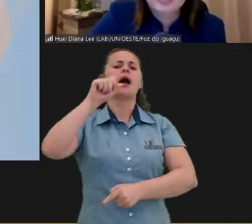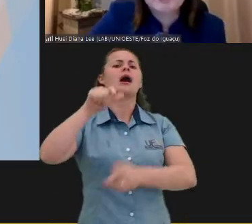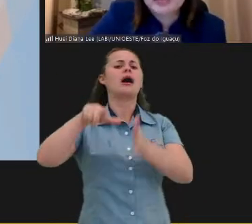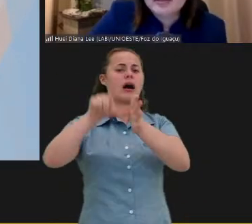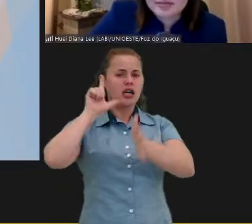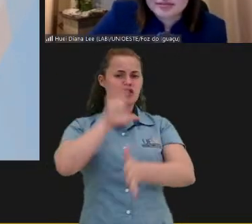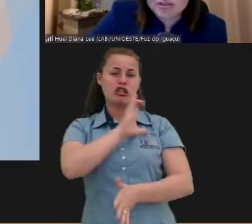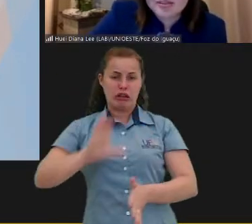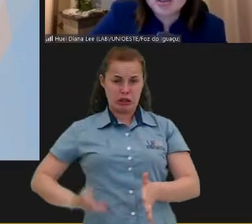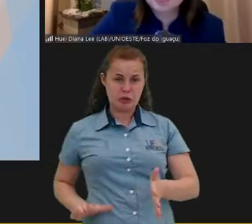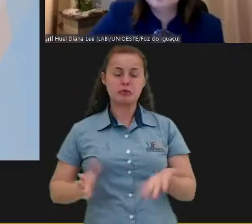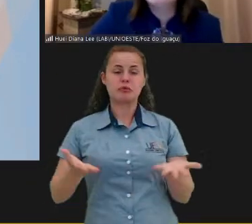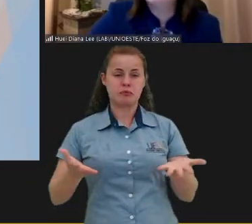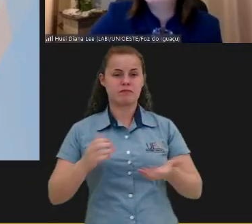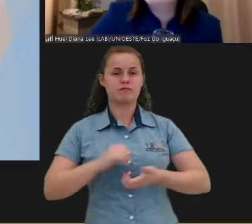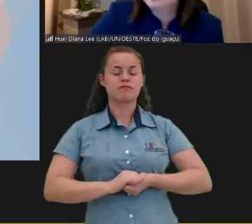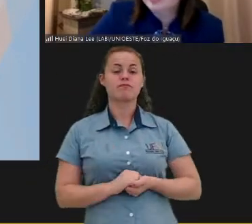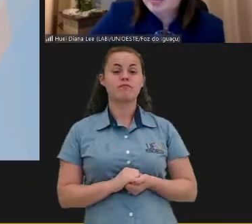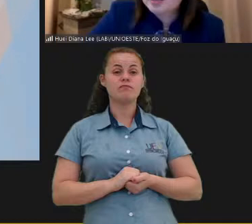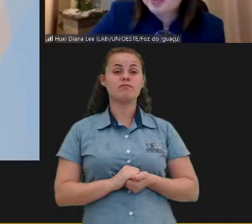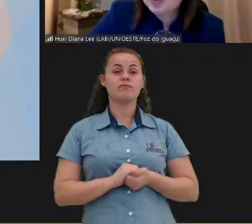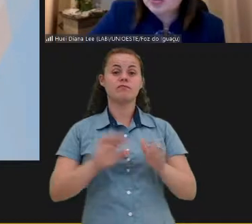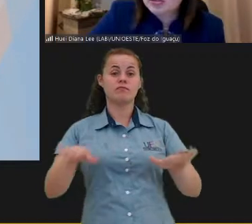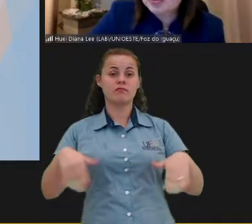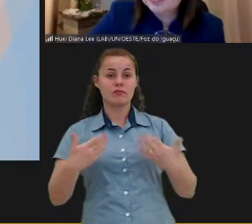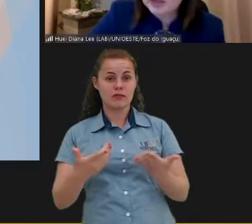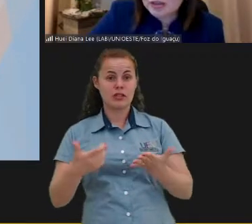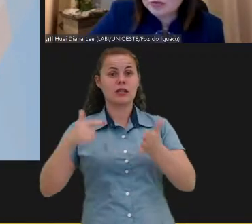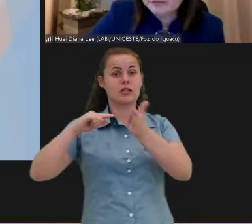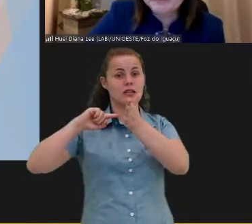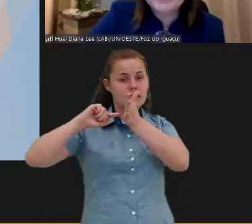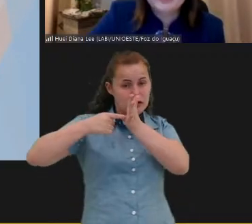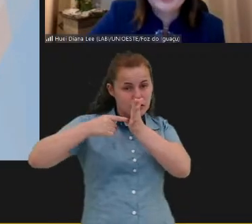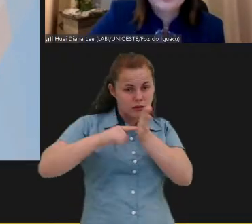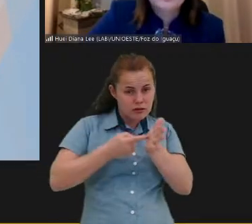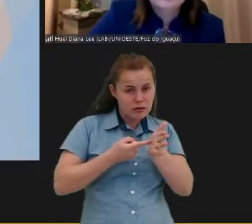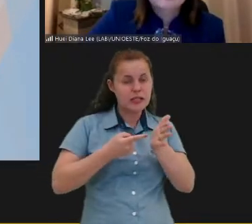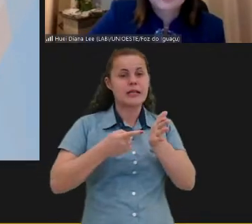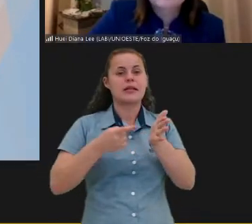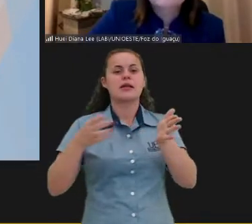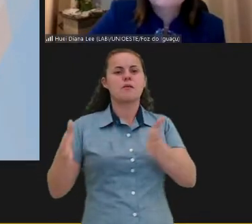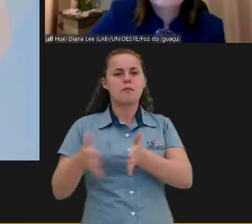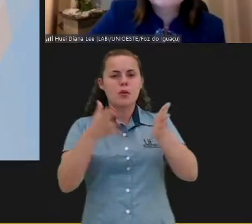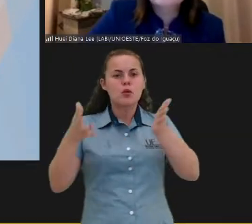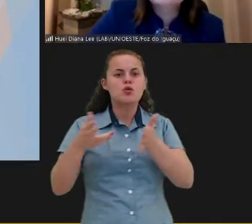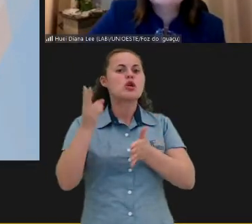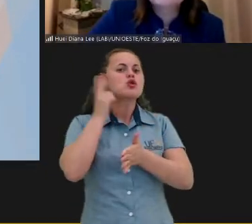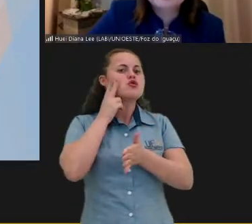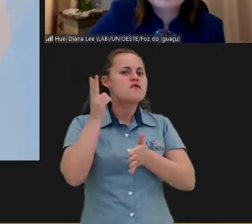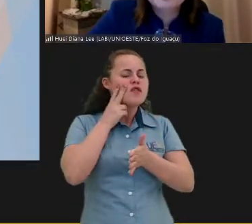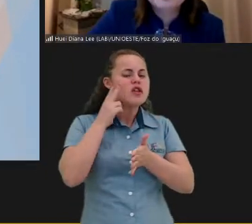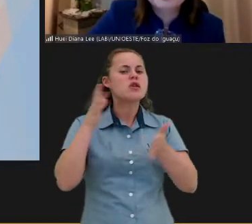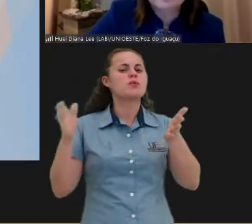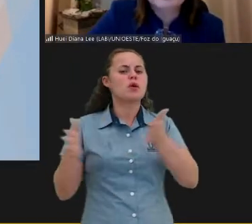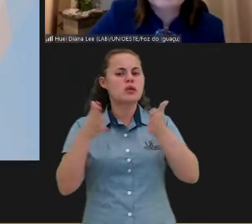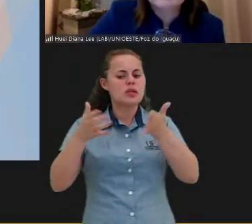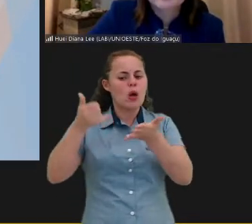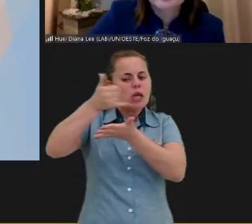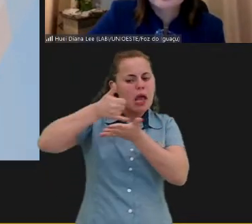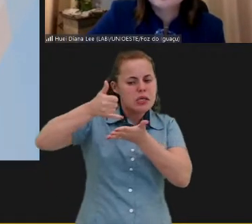ligadas a prensas de azeite de oliva e produção de vinho. Bom, o que que isso